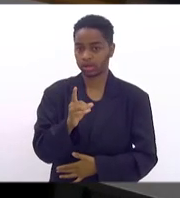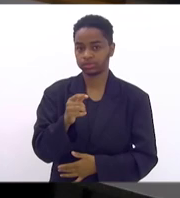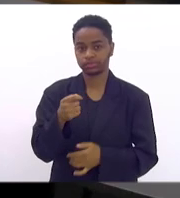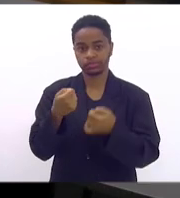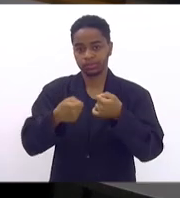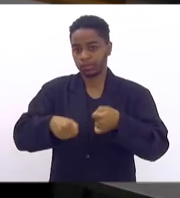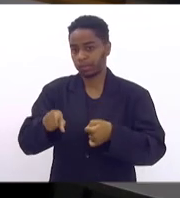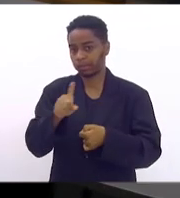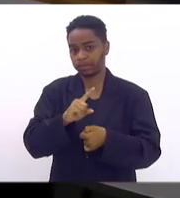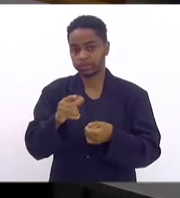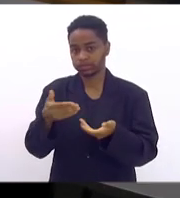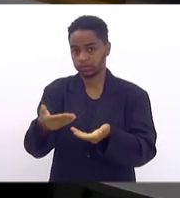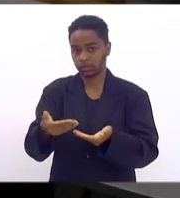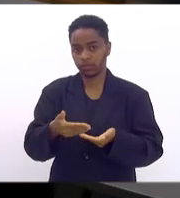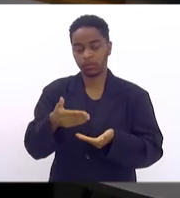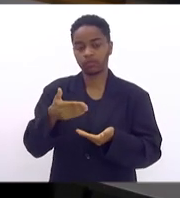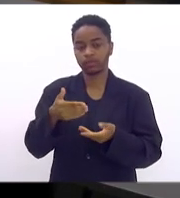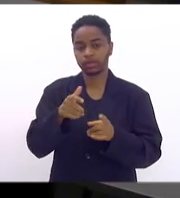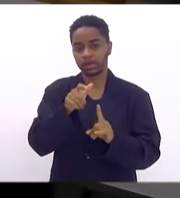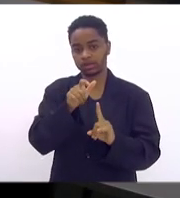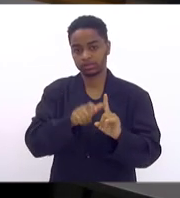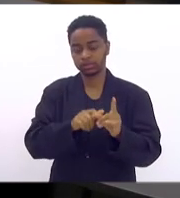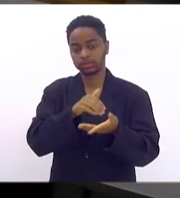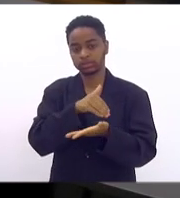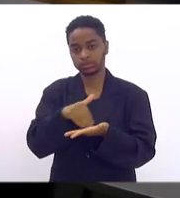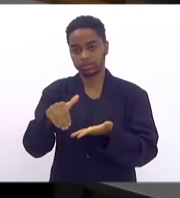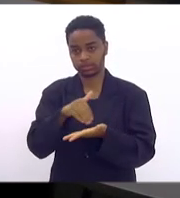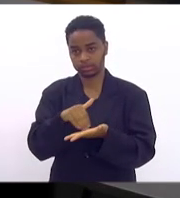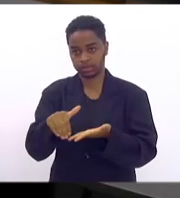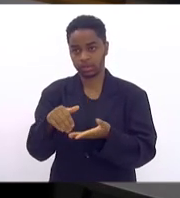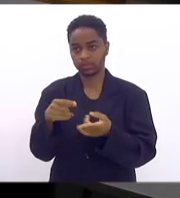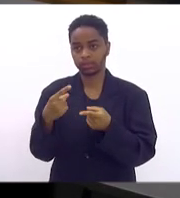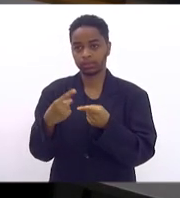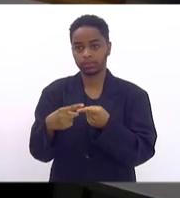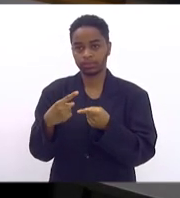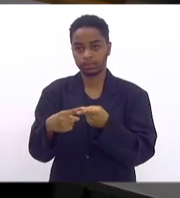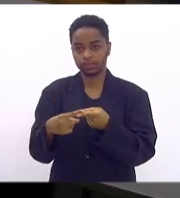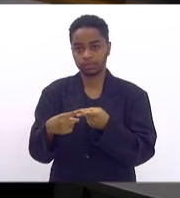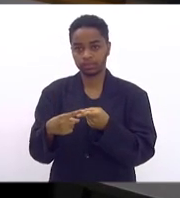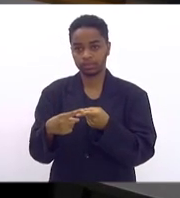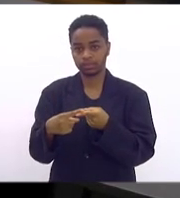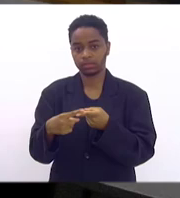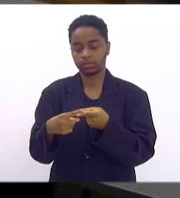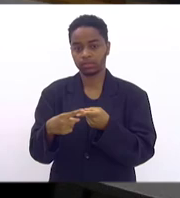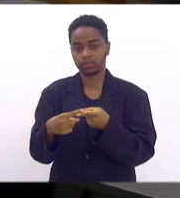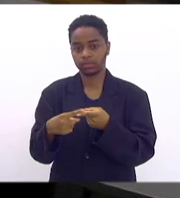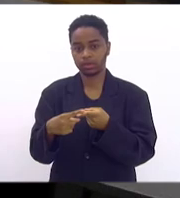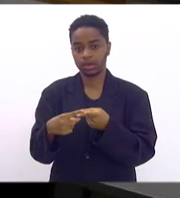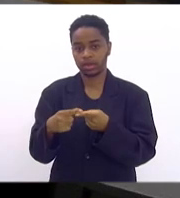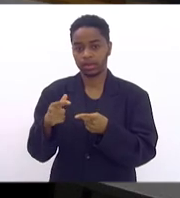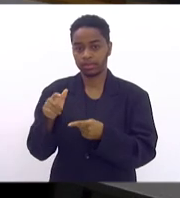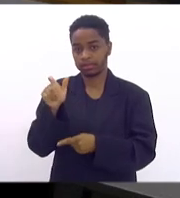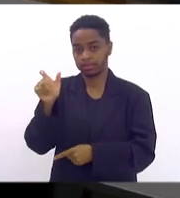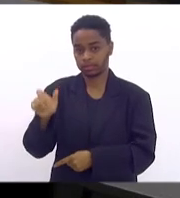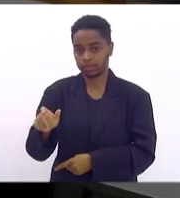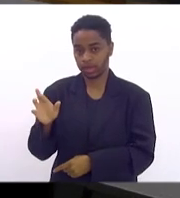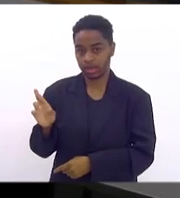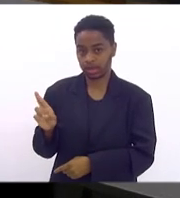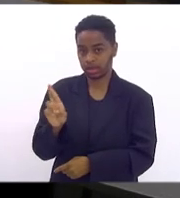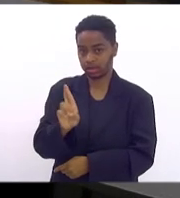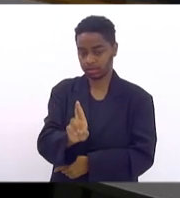diante disso, de trazer o secretário, uma vez que o seu emissário, aquele que